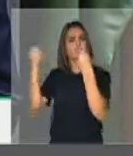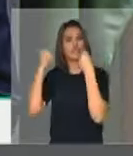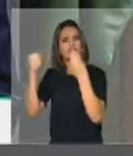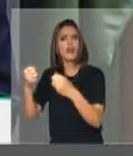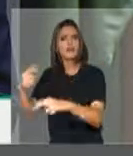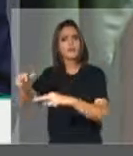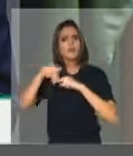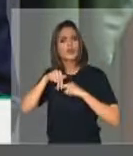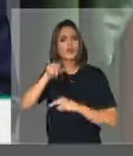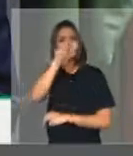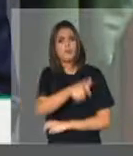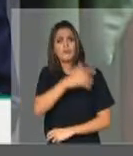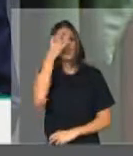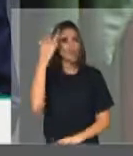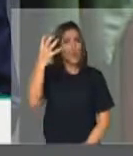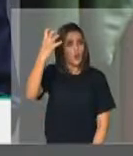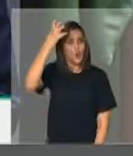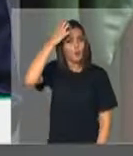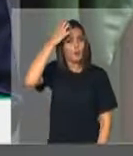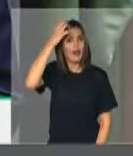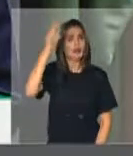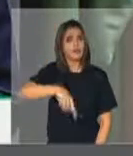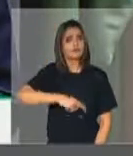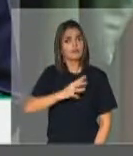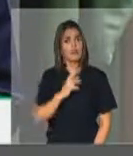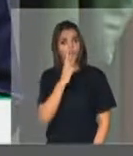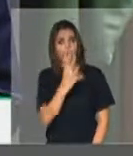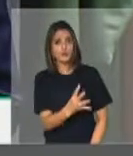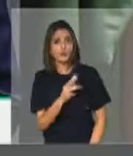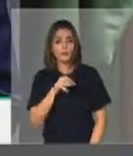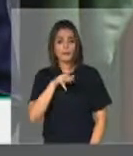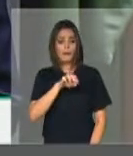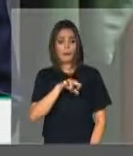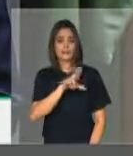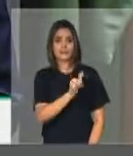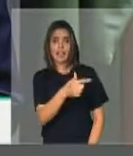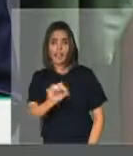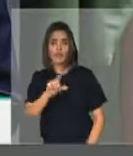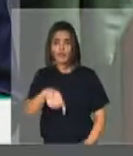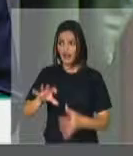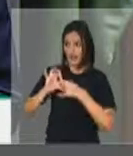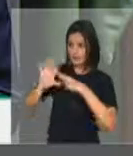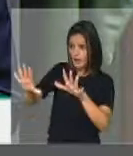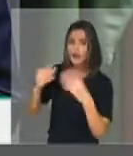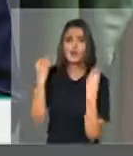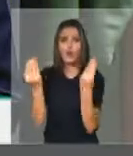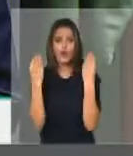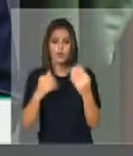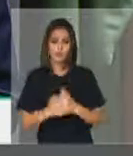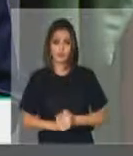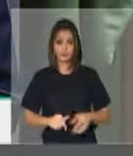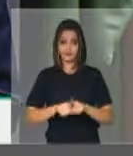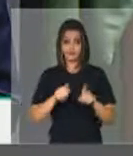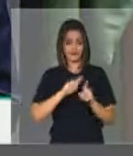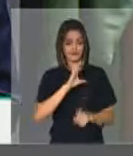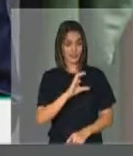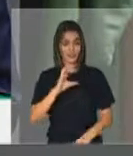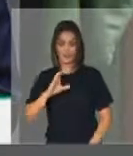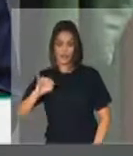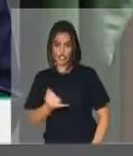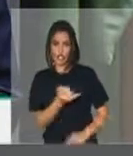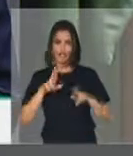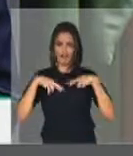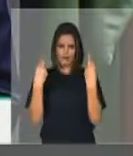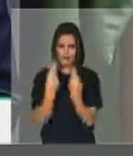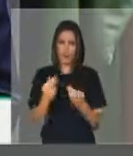absolvição de mais um culpado no Mensalão. Nas reuniões da CCJ, quando enfrentamos sempre menor